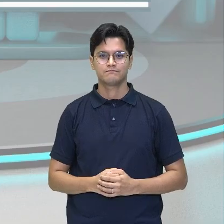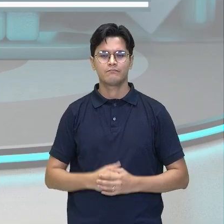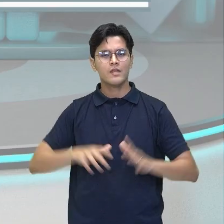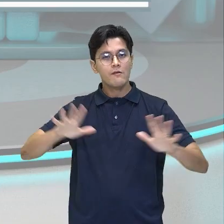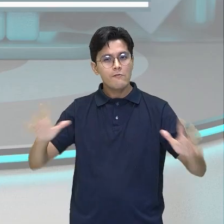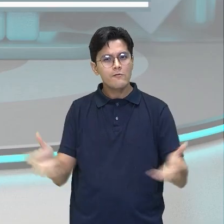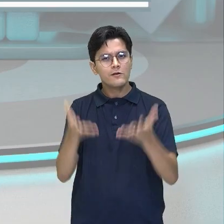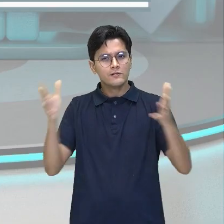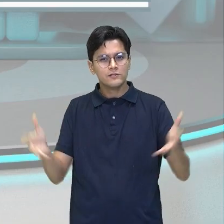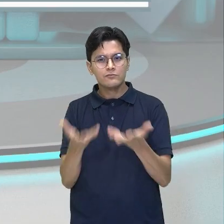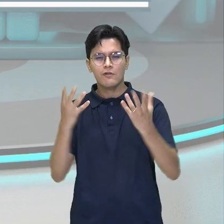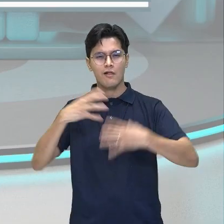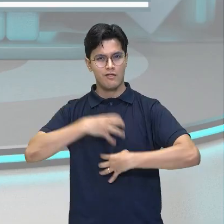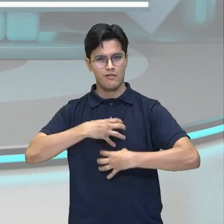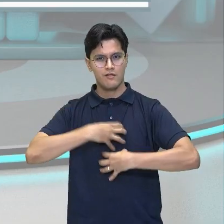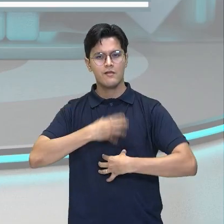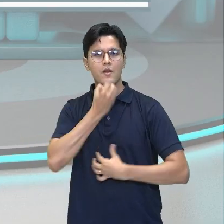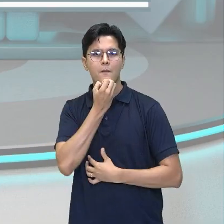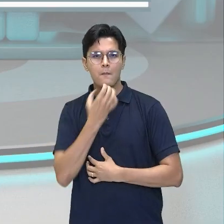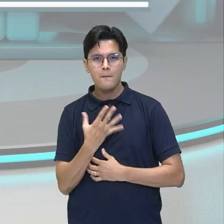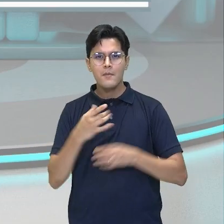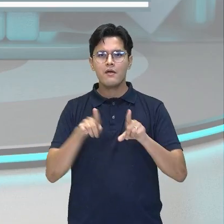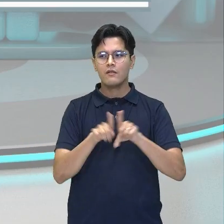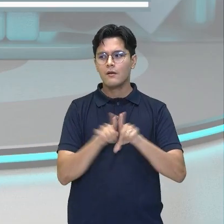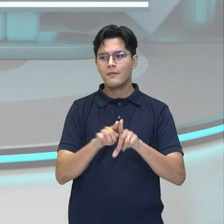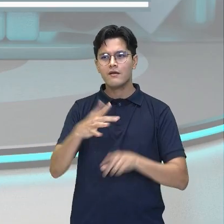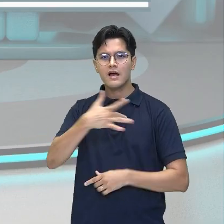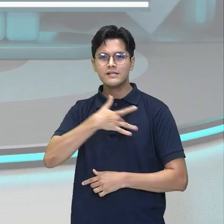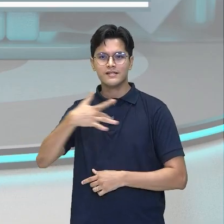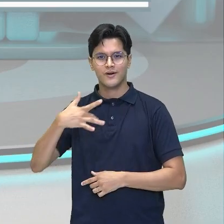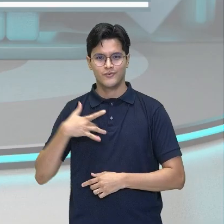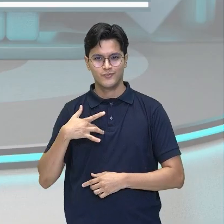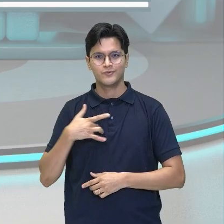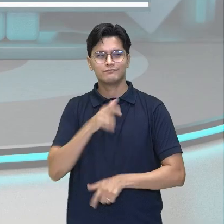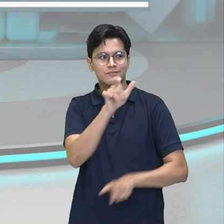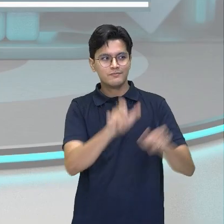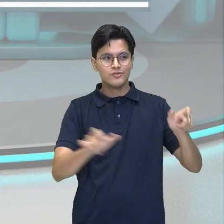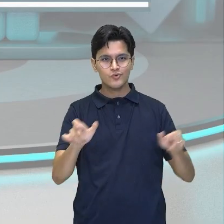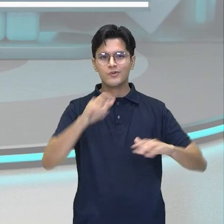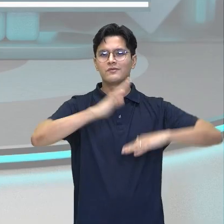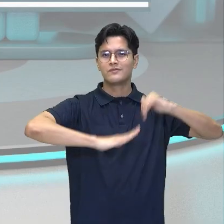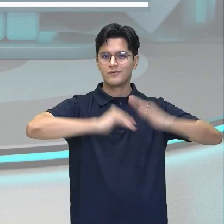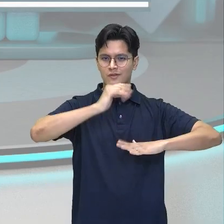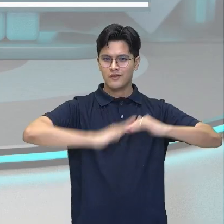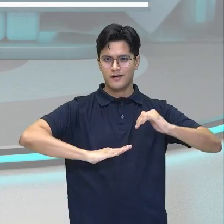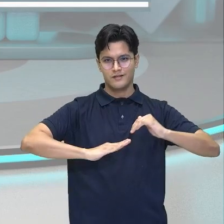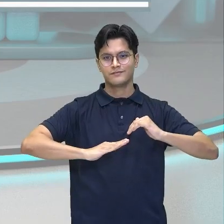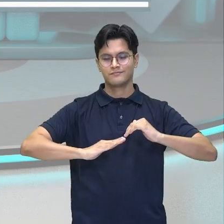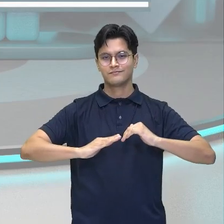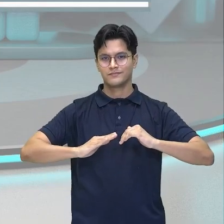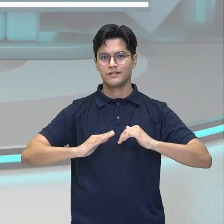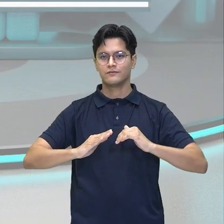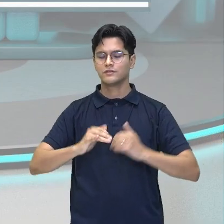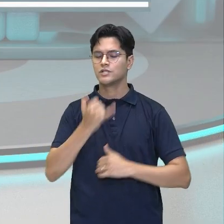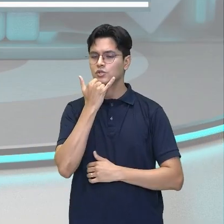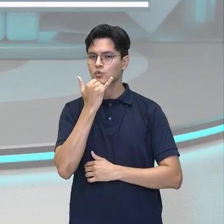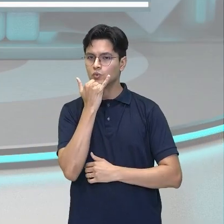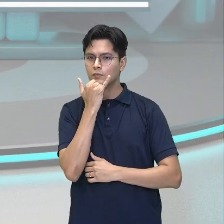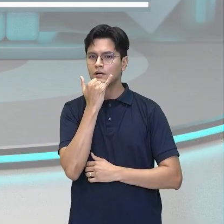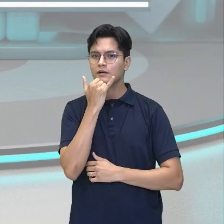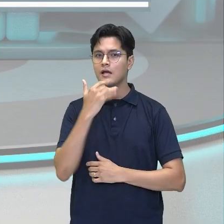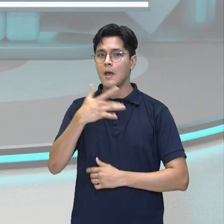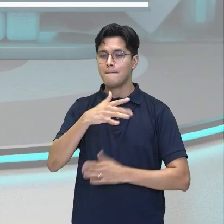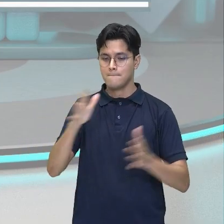estimular ali o bem-estar, a saúde desses praticantes, né? E também vai trabalhar aspectos